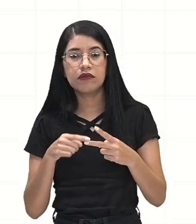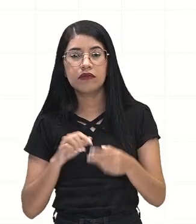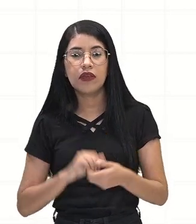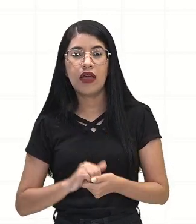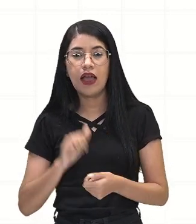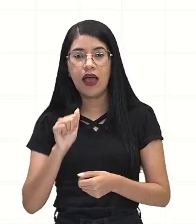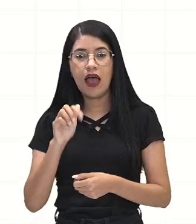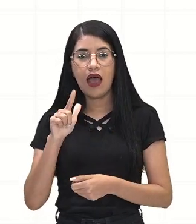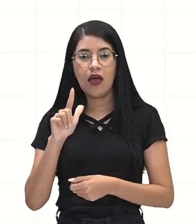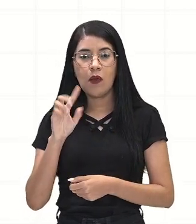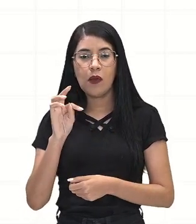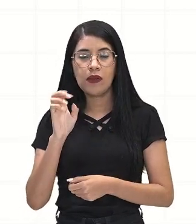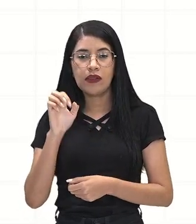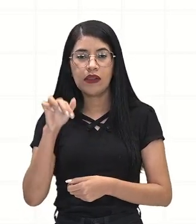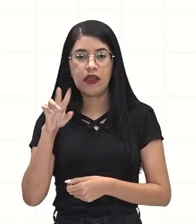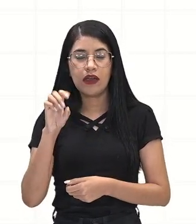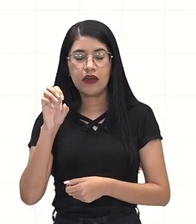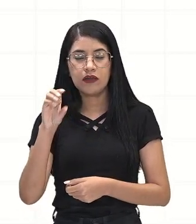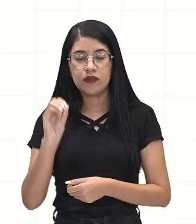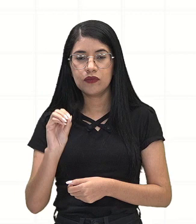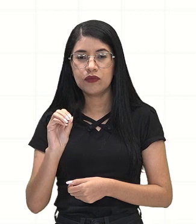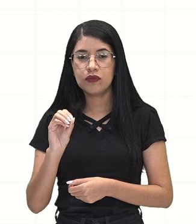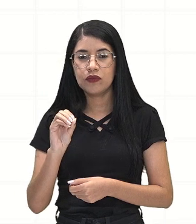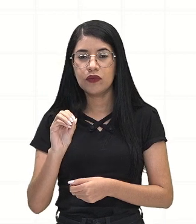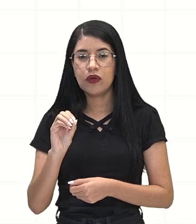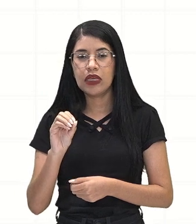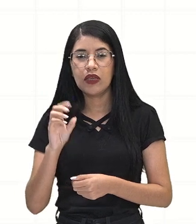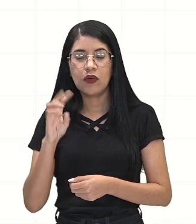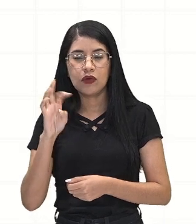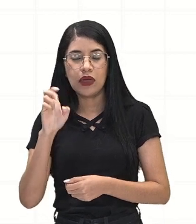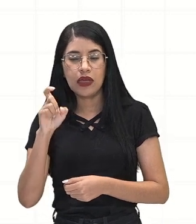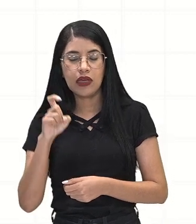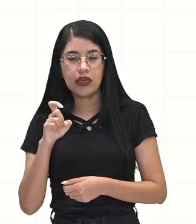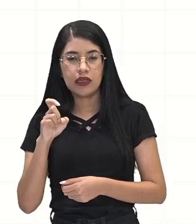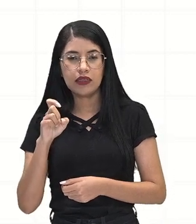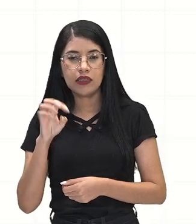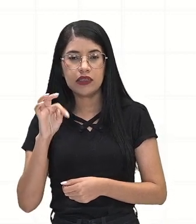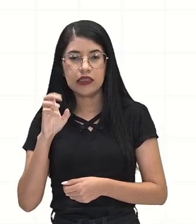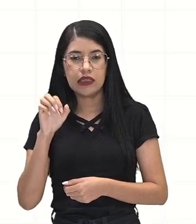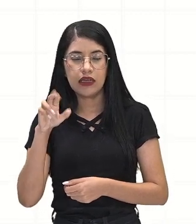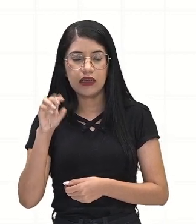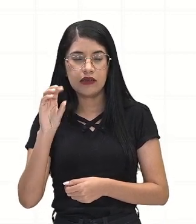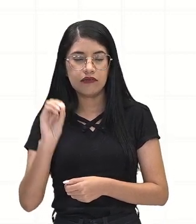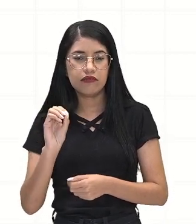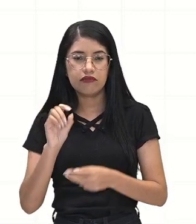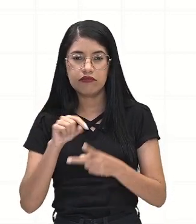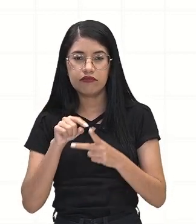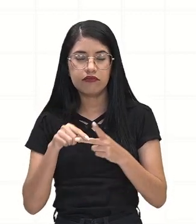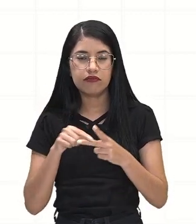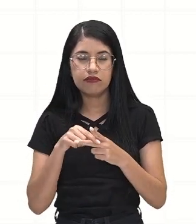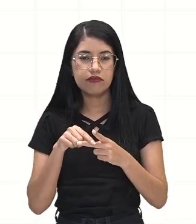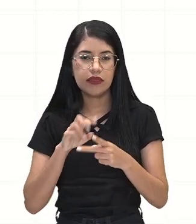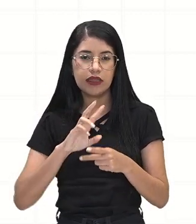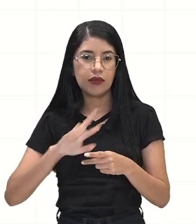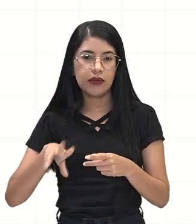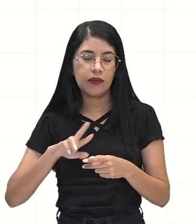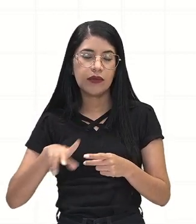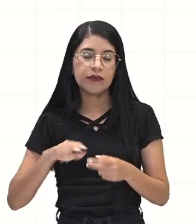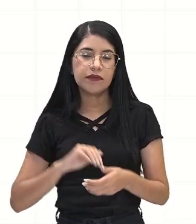Não, porque um é externo e o outro é interno. Então, eles não podem ser